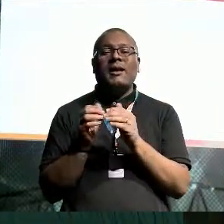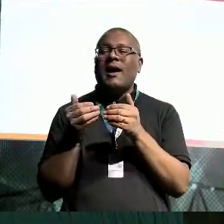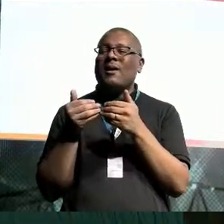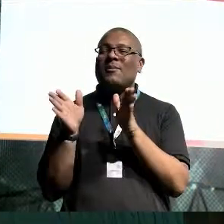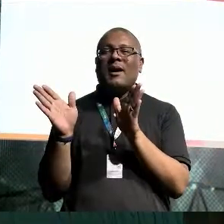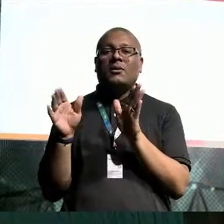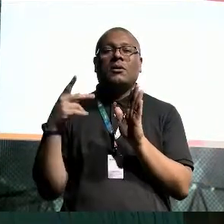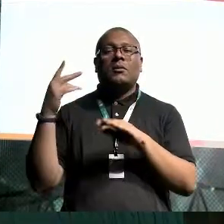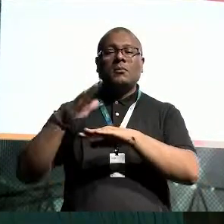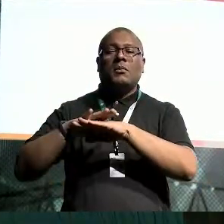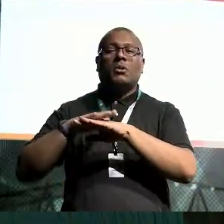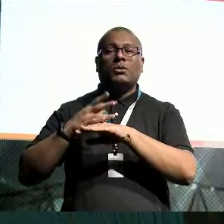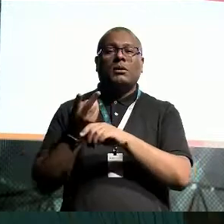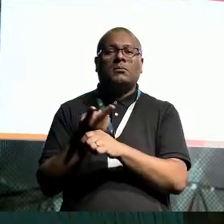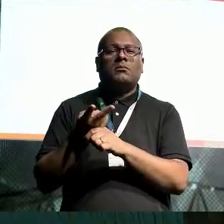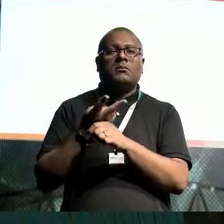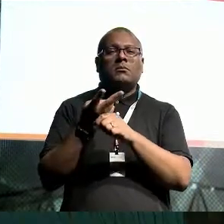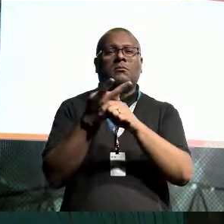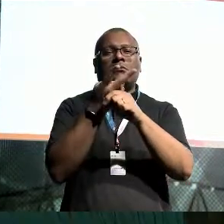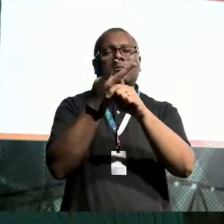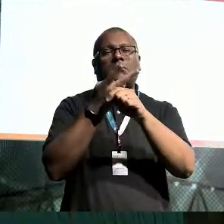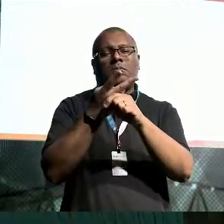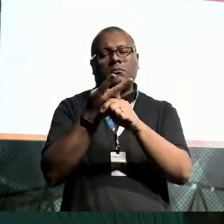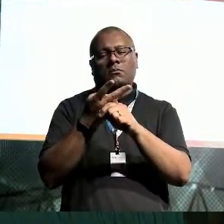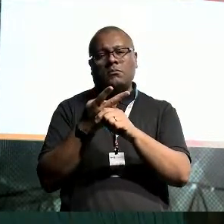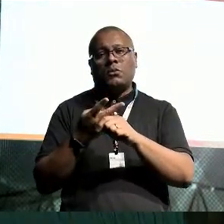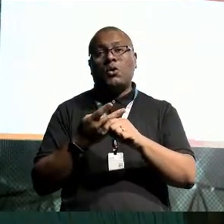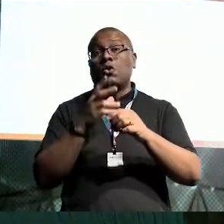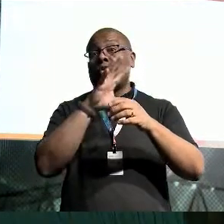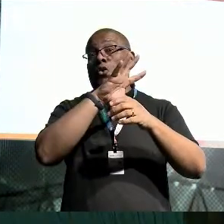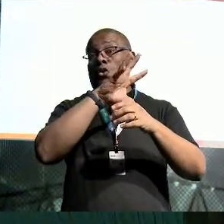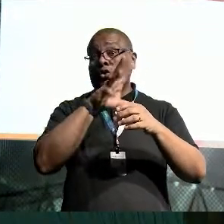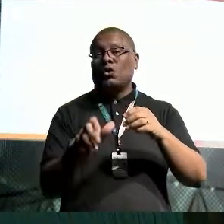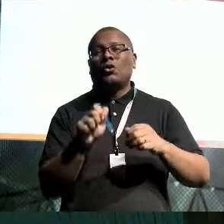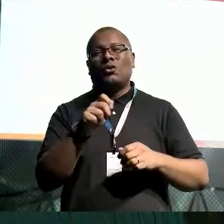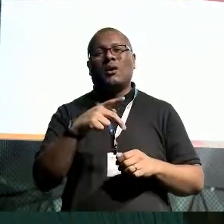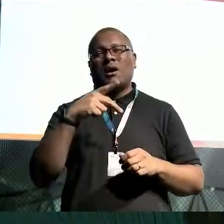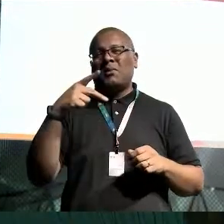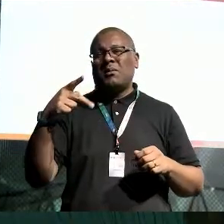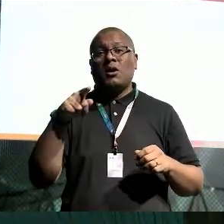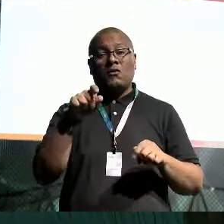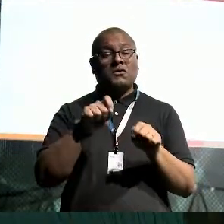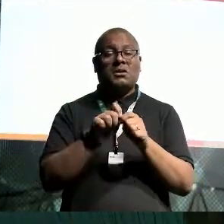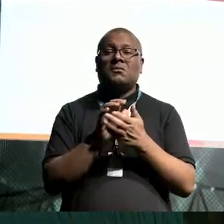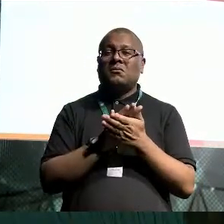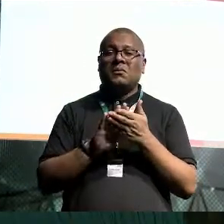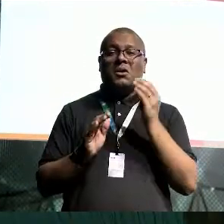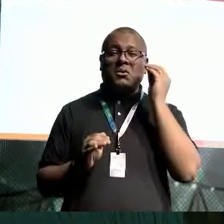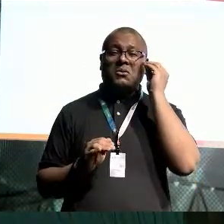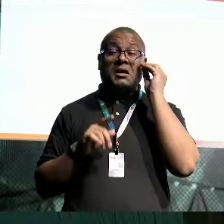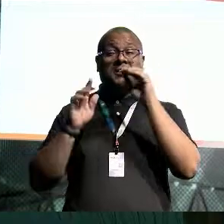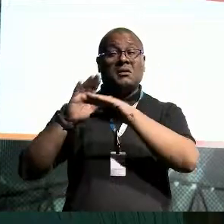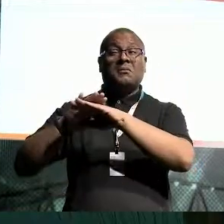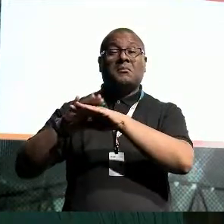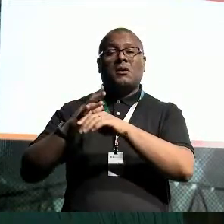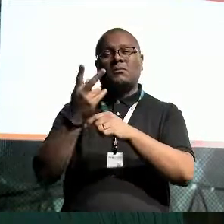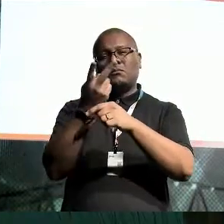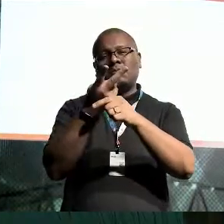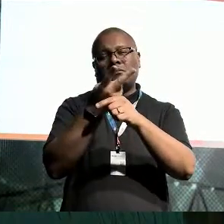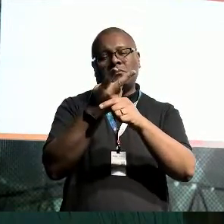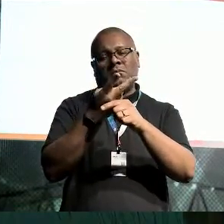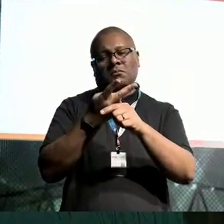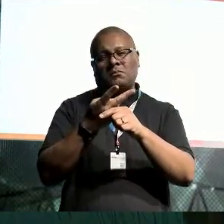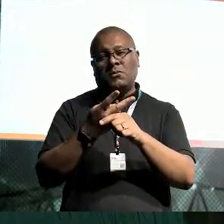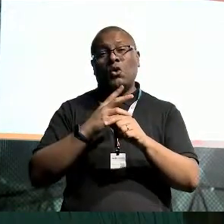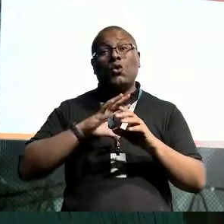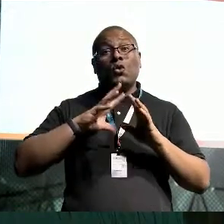e ele vai fazer a varredura do seu aplicativo. Você não vai fazer os testes de acessibilidade, ele que vai